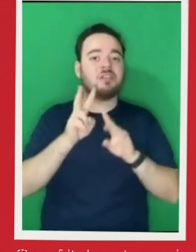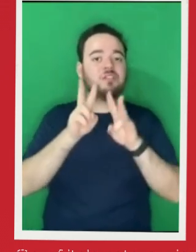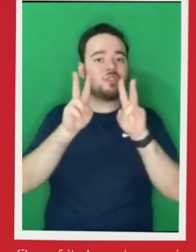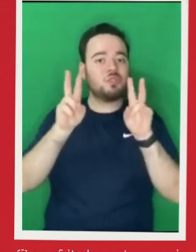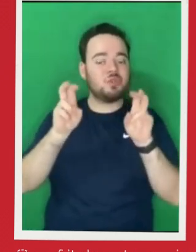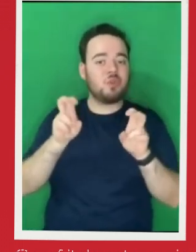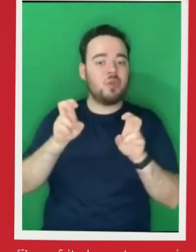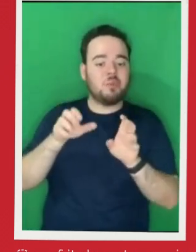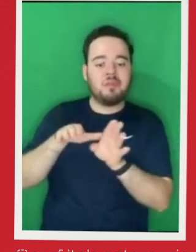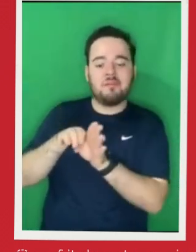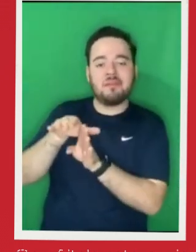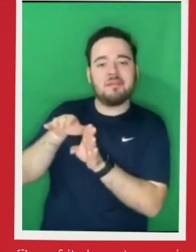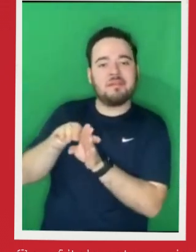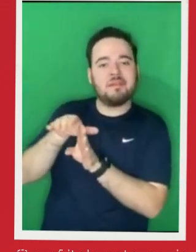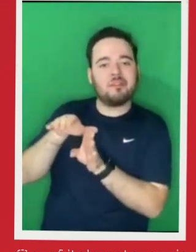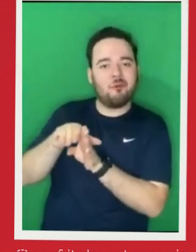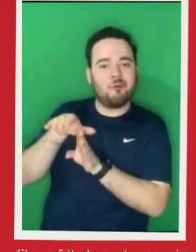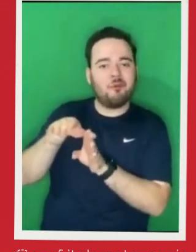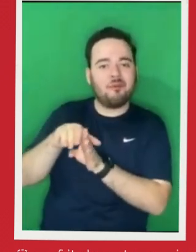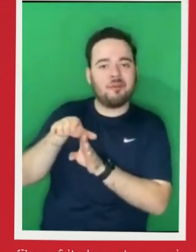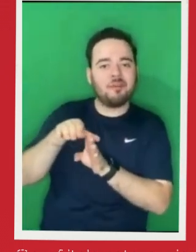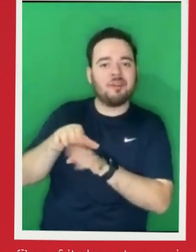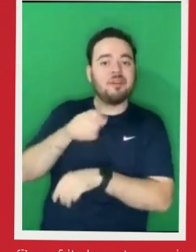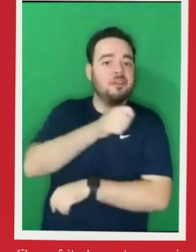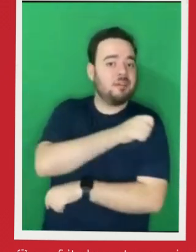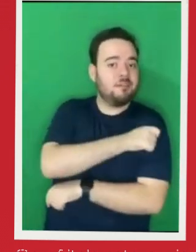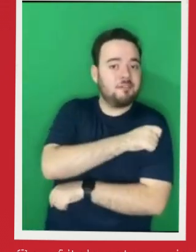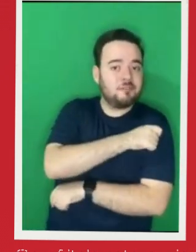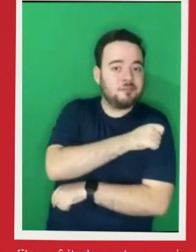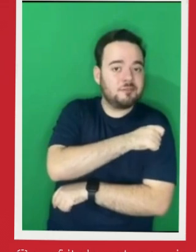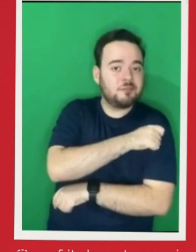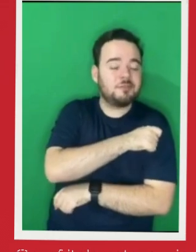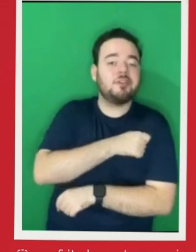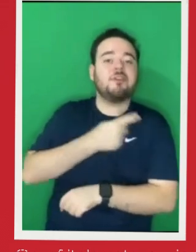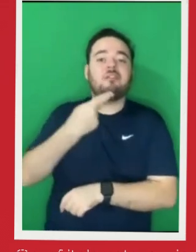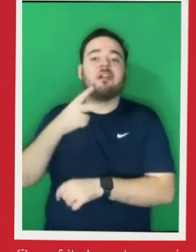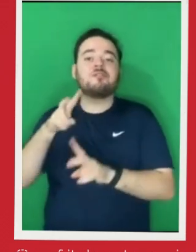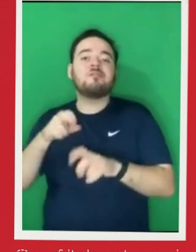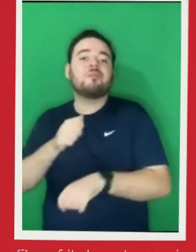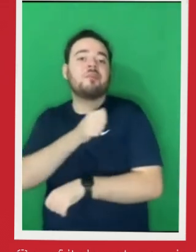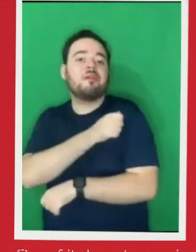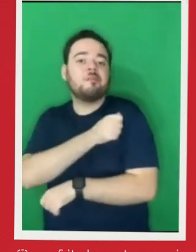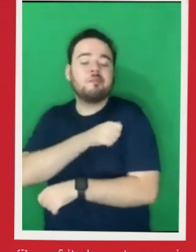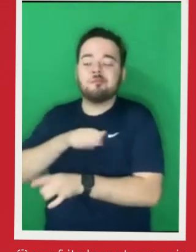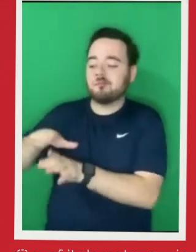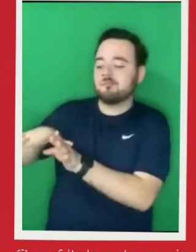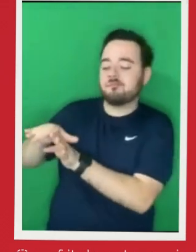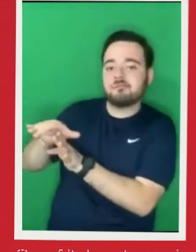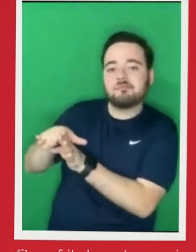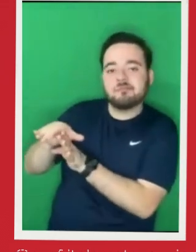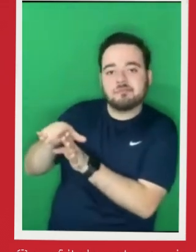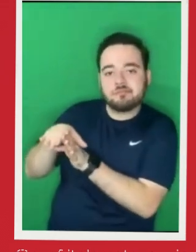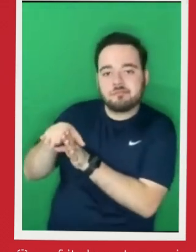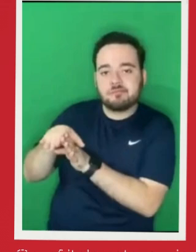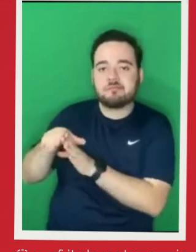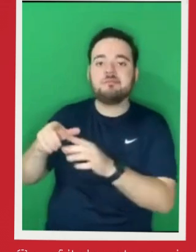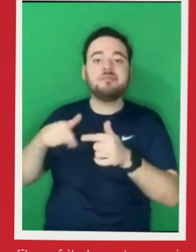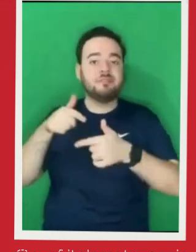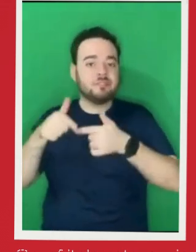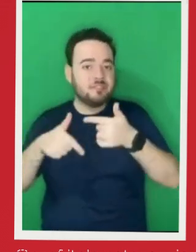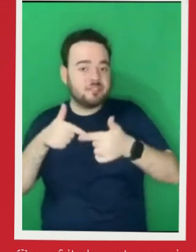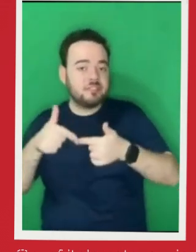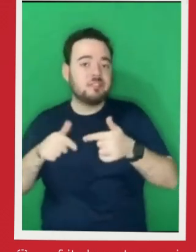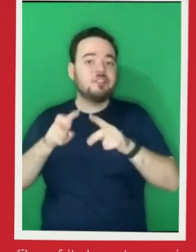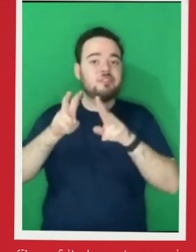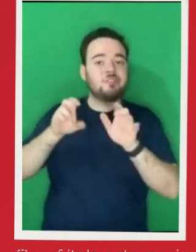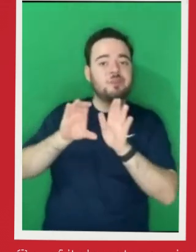vou falar sobre quem é a orientadora, quem é a orientanda, quem é a orientanda e quem é a orientadora. E vou